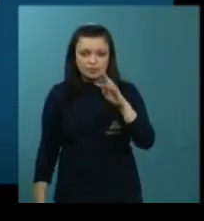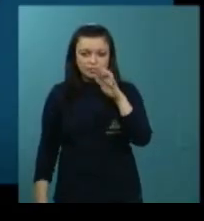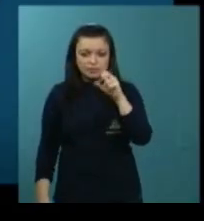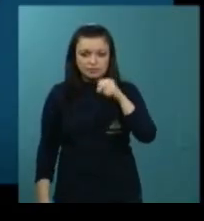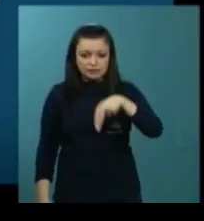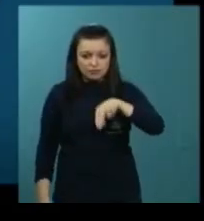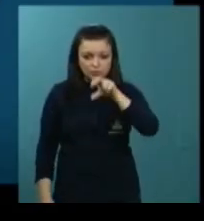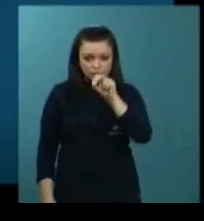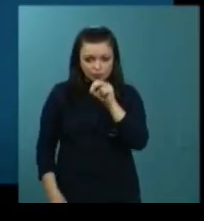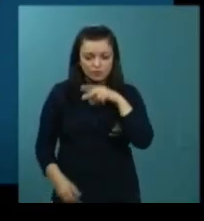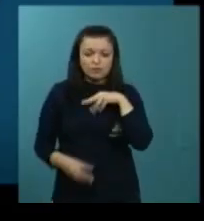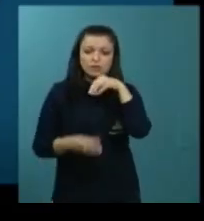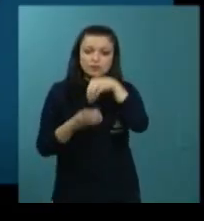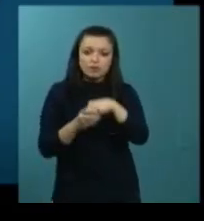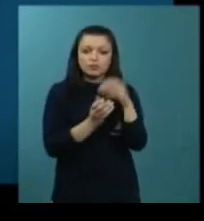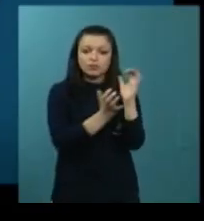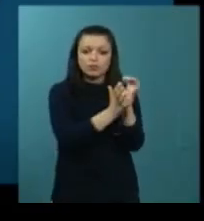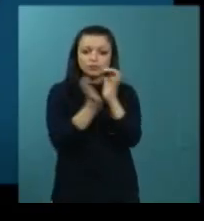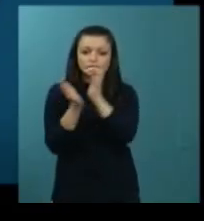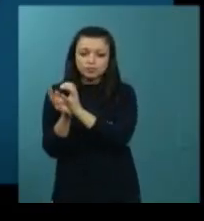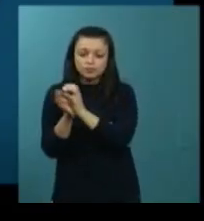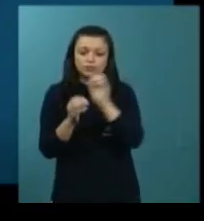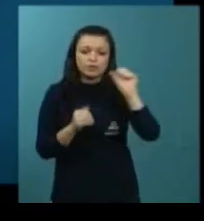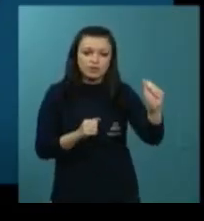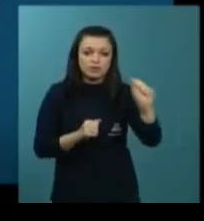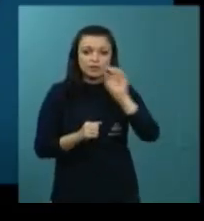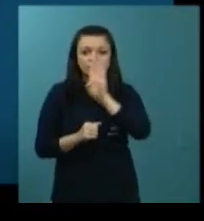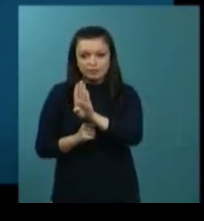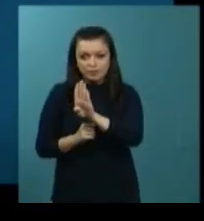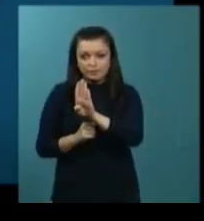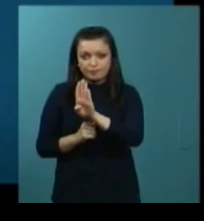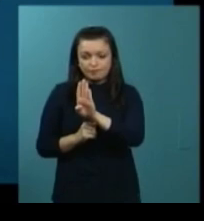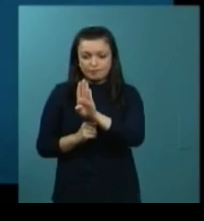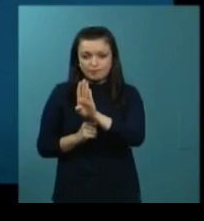cartesiano entre os conjuntos A e B,